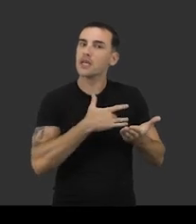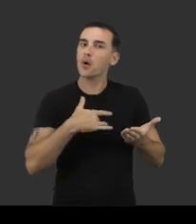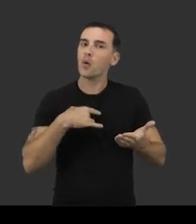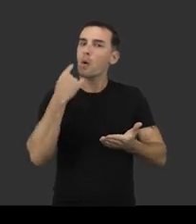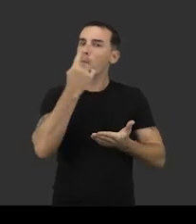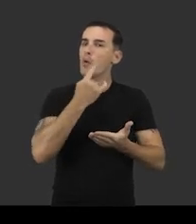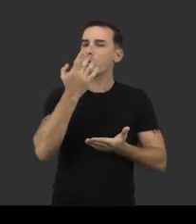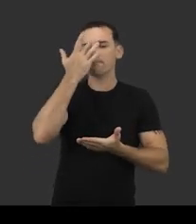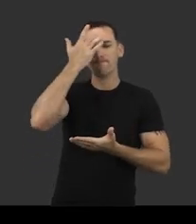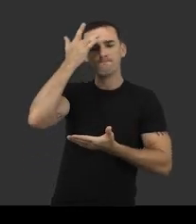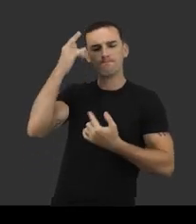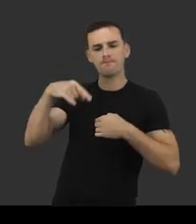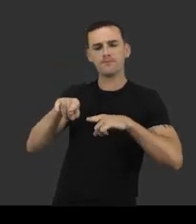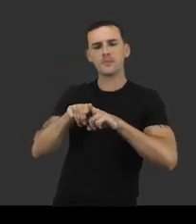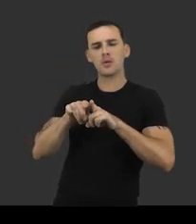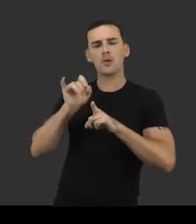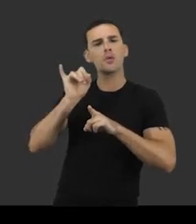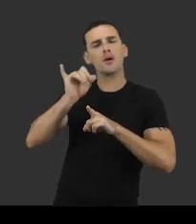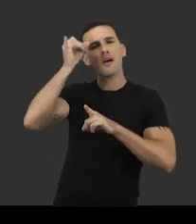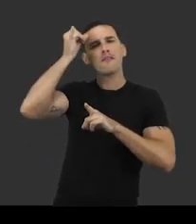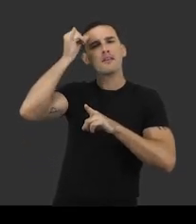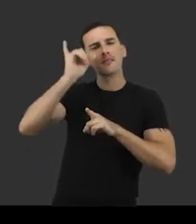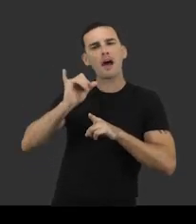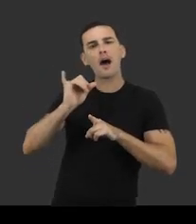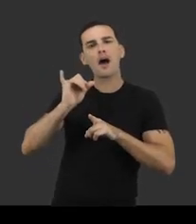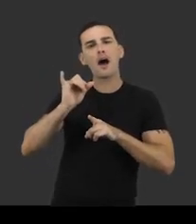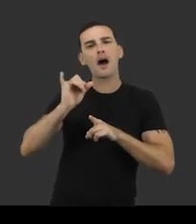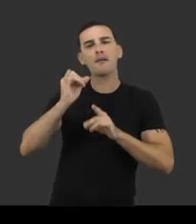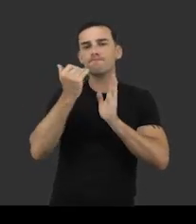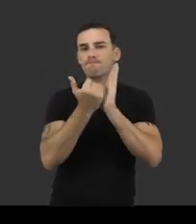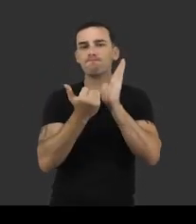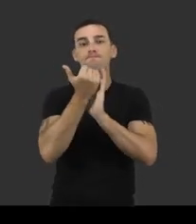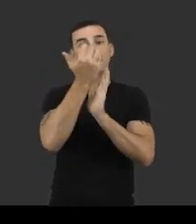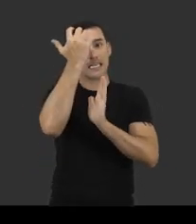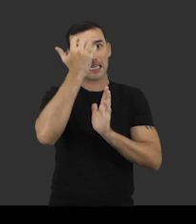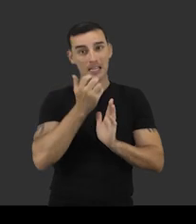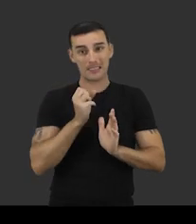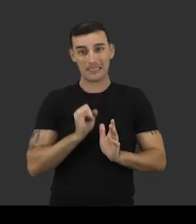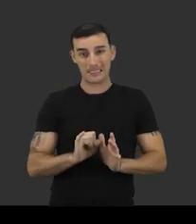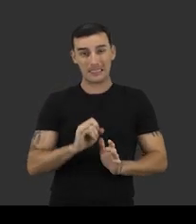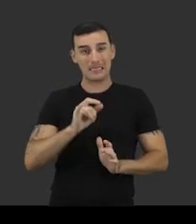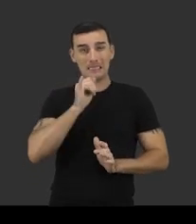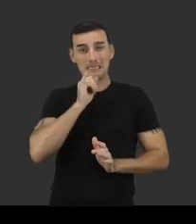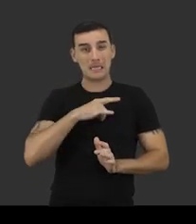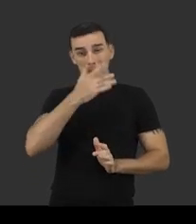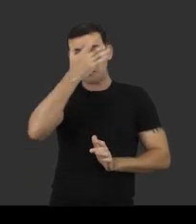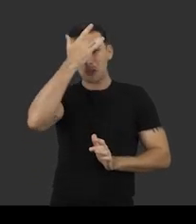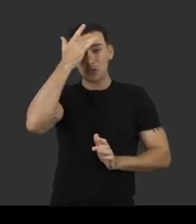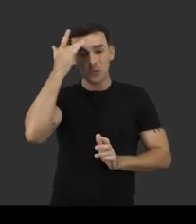pessoas e prevenir os agravos. Quando nós temos um paciente com dor de dente,